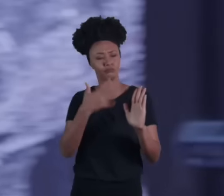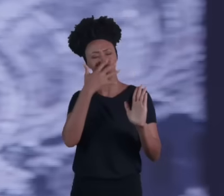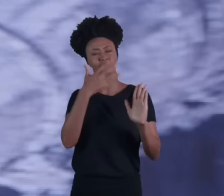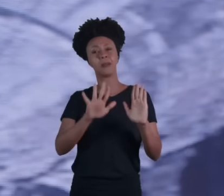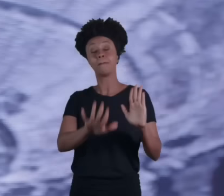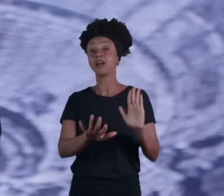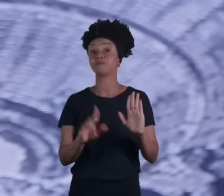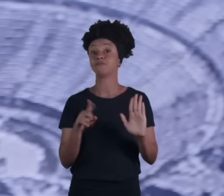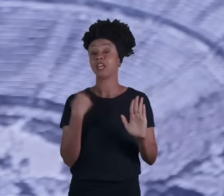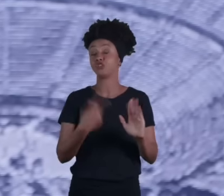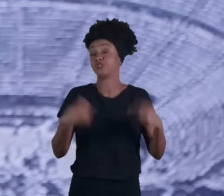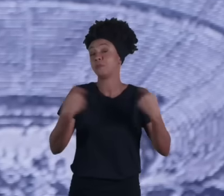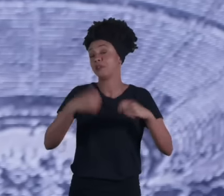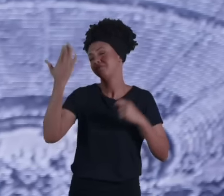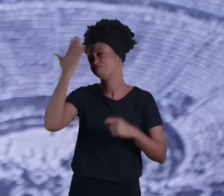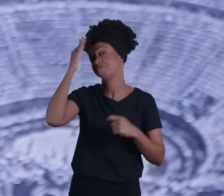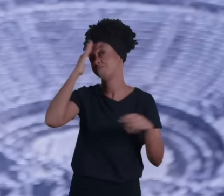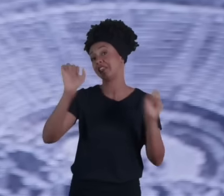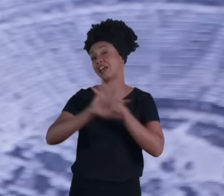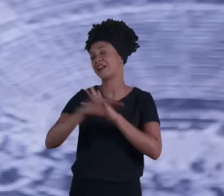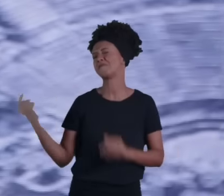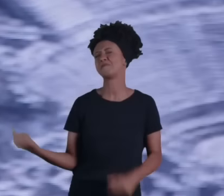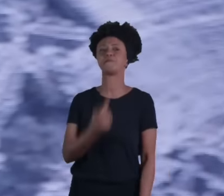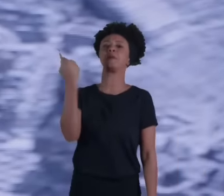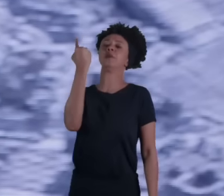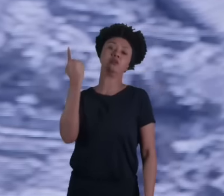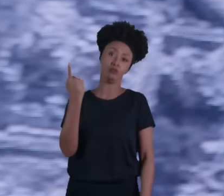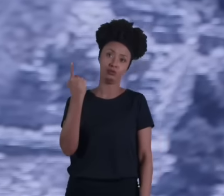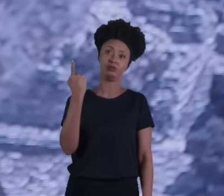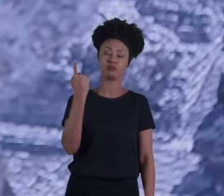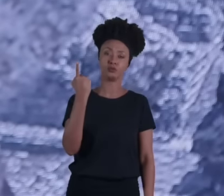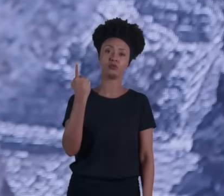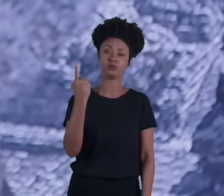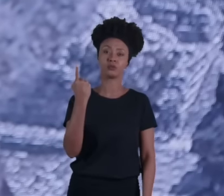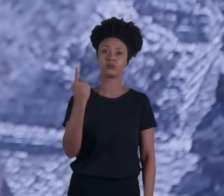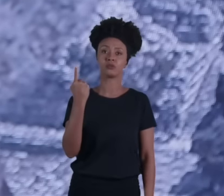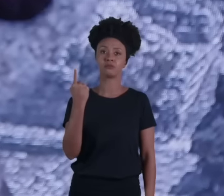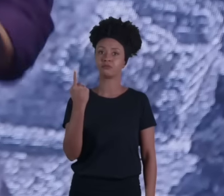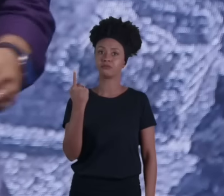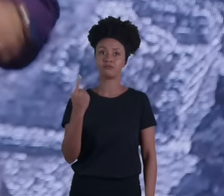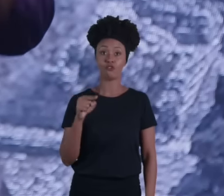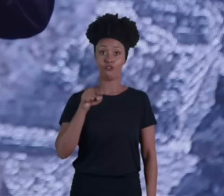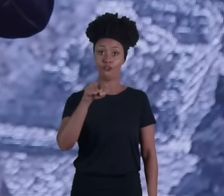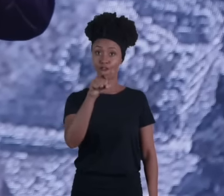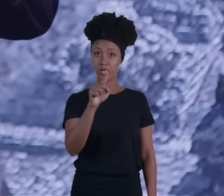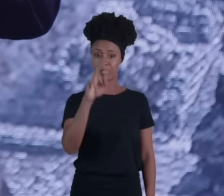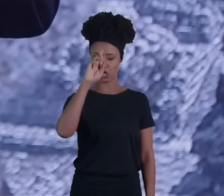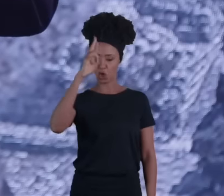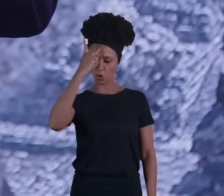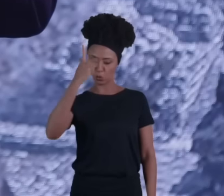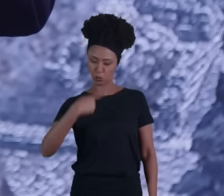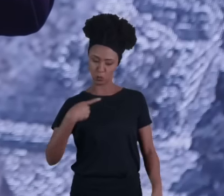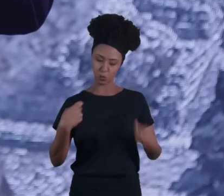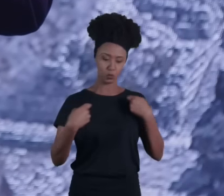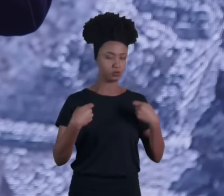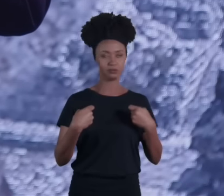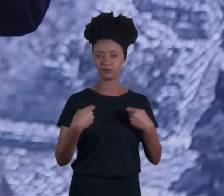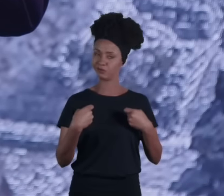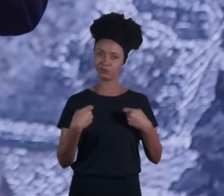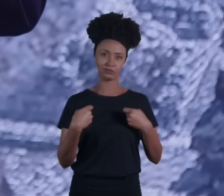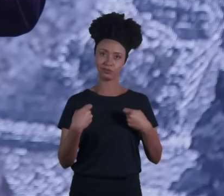primeira coisa que você tem que entender, antes de mais nada: você não pertence a si mesmo, mas você